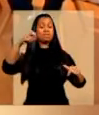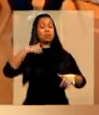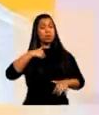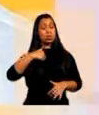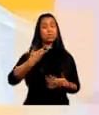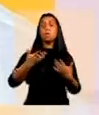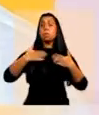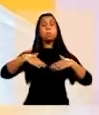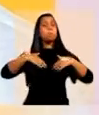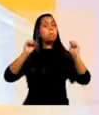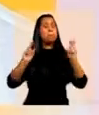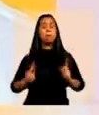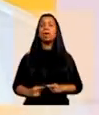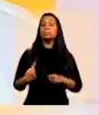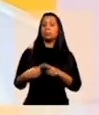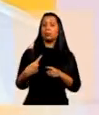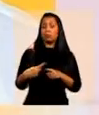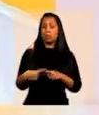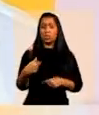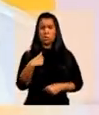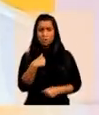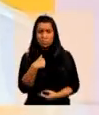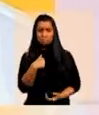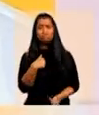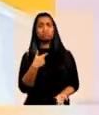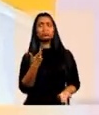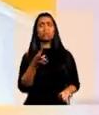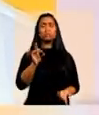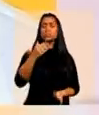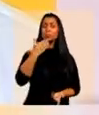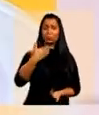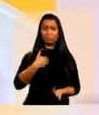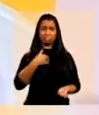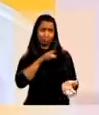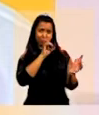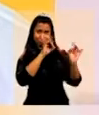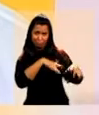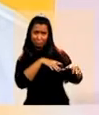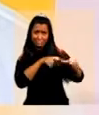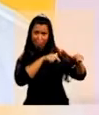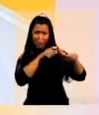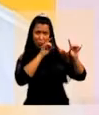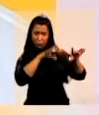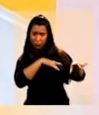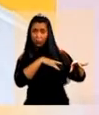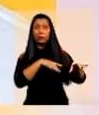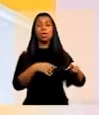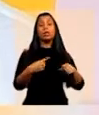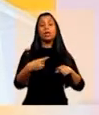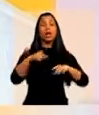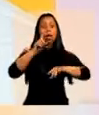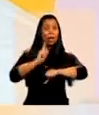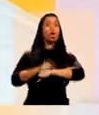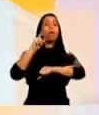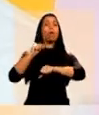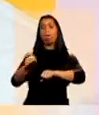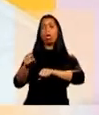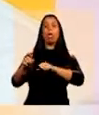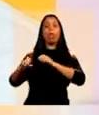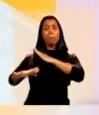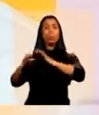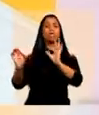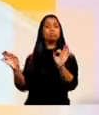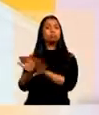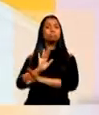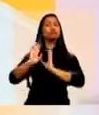empreendedor, no meu caso, foi tranquilo, porque eu só pedi demissão do meu emprego, do meu trabalho, quando o meu